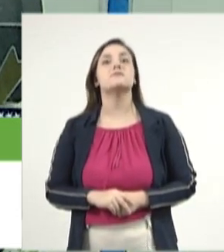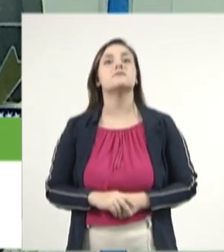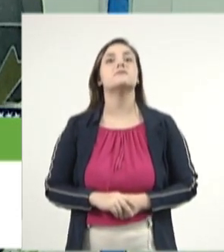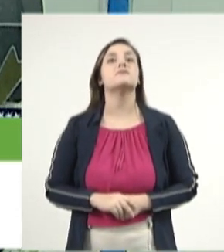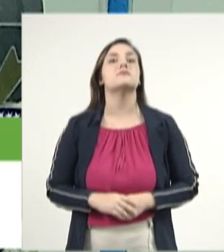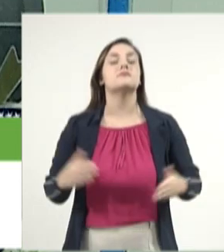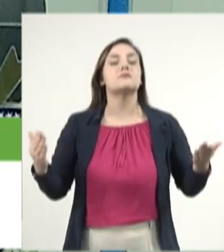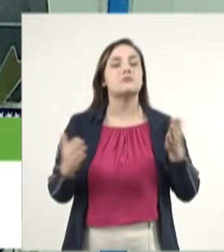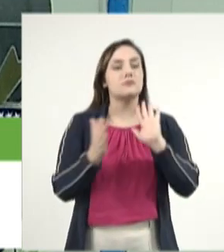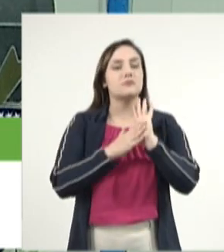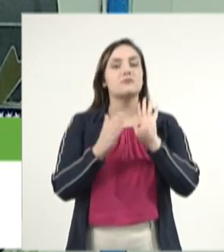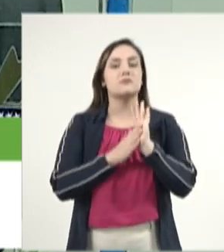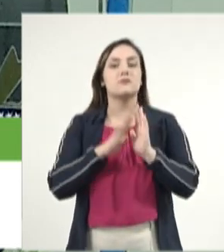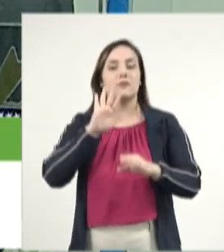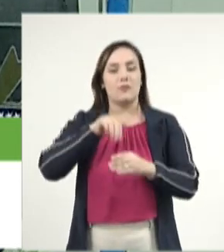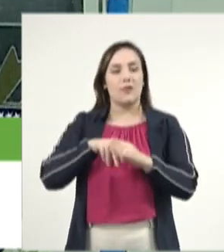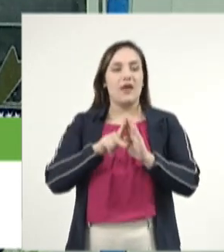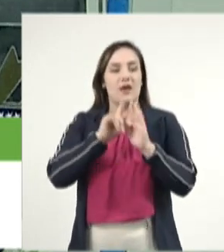os projetos?